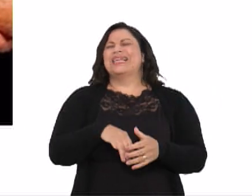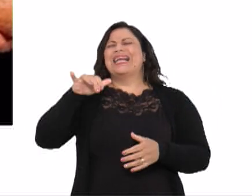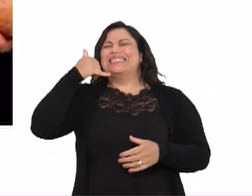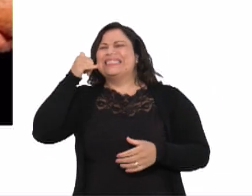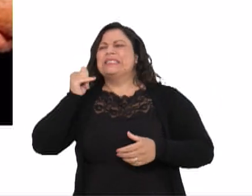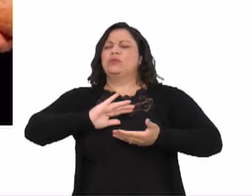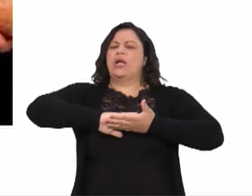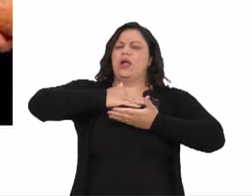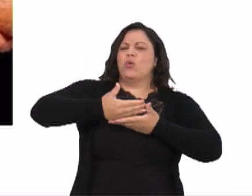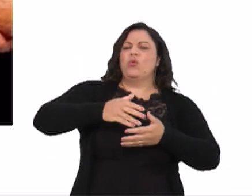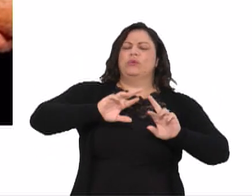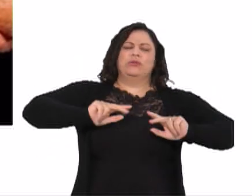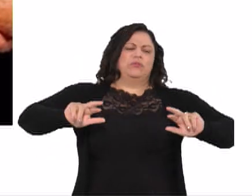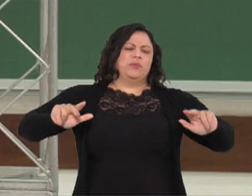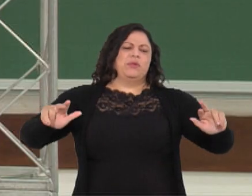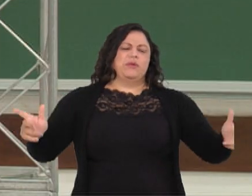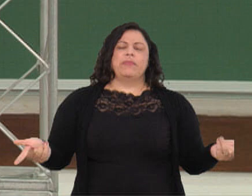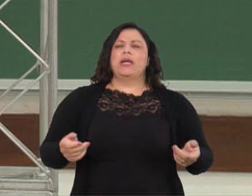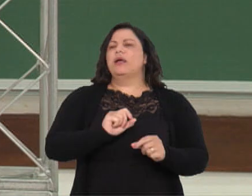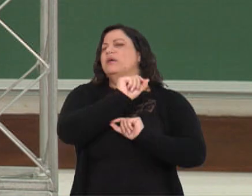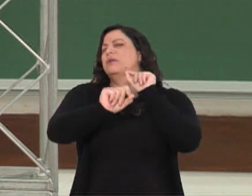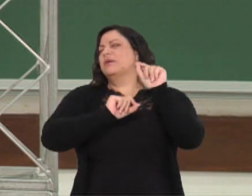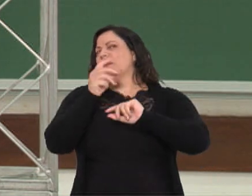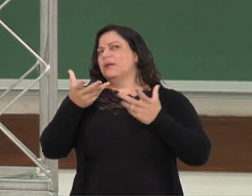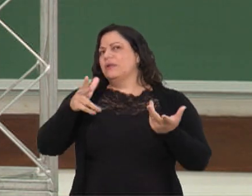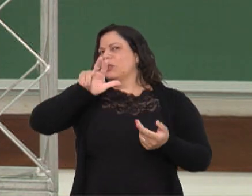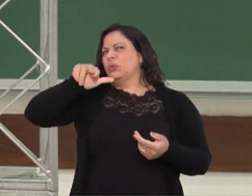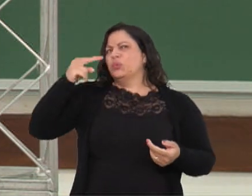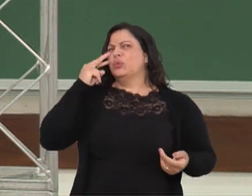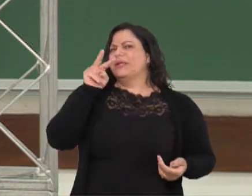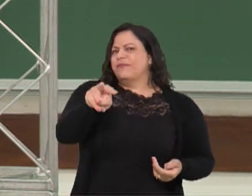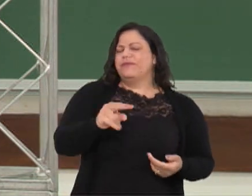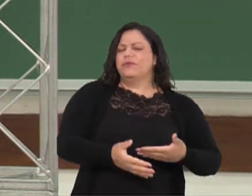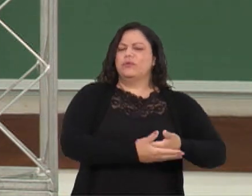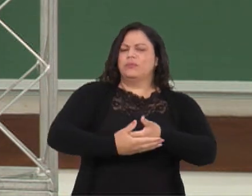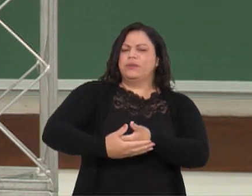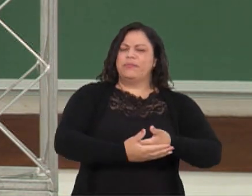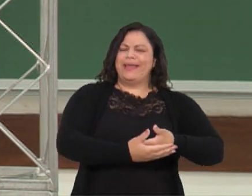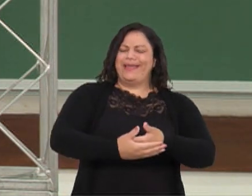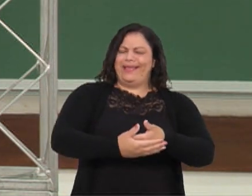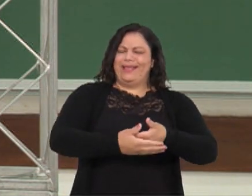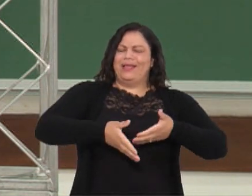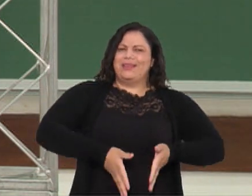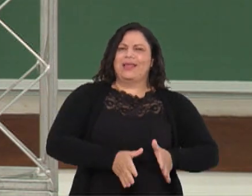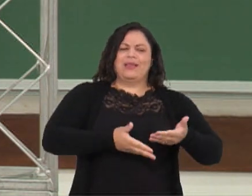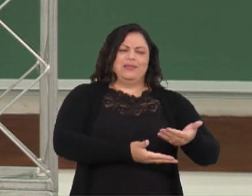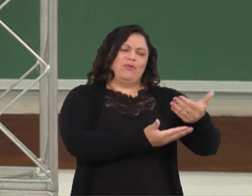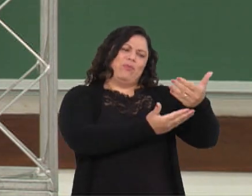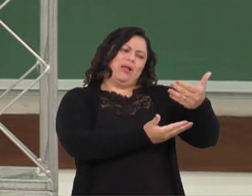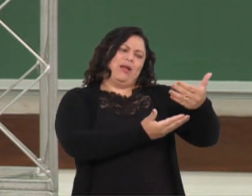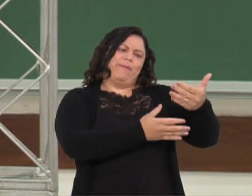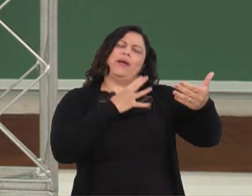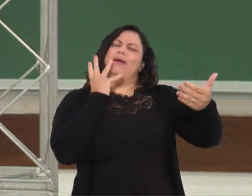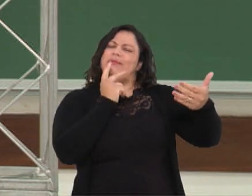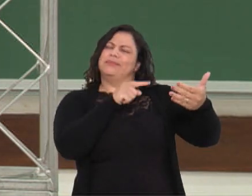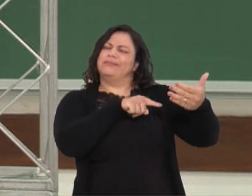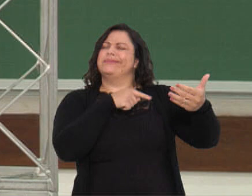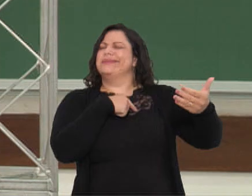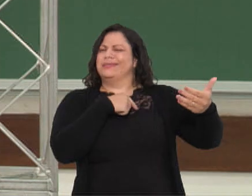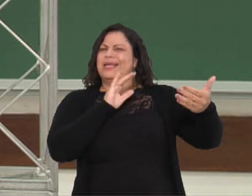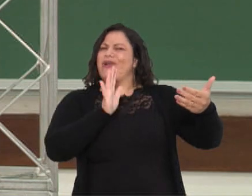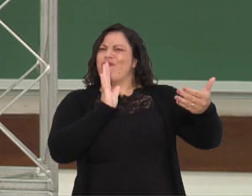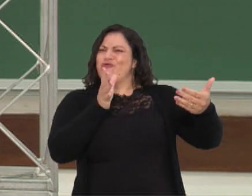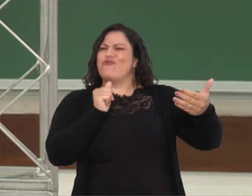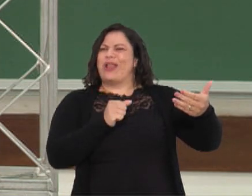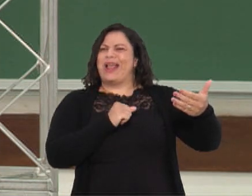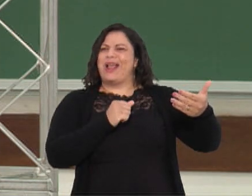computadores. Quem nunca viu bebezinhos pequenos com 6 meses, 8 meses, já com telas